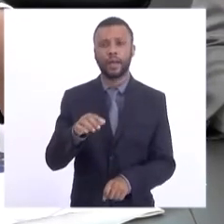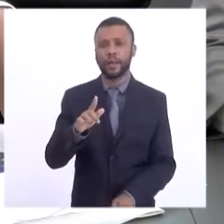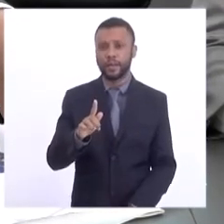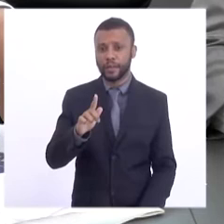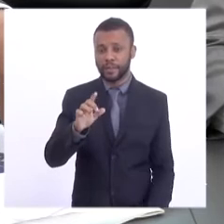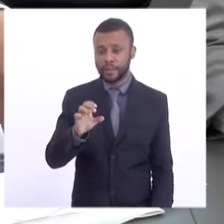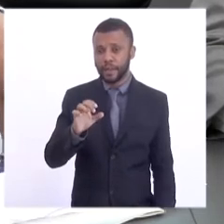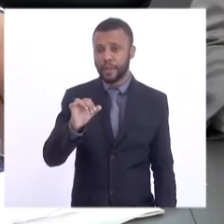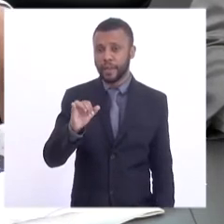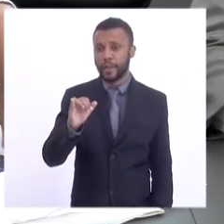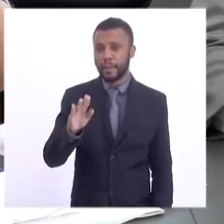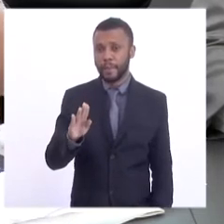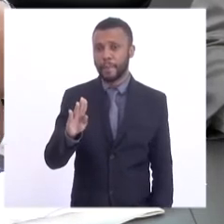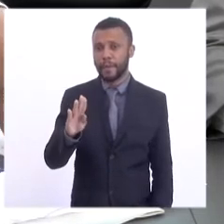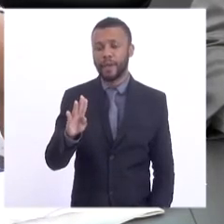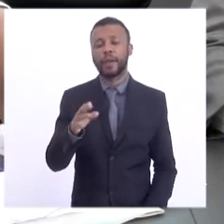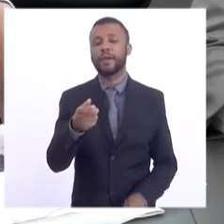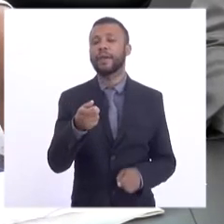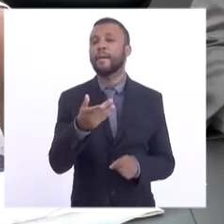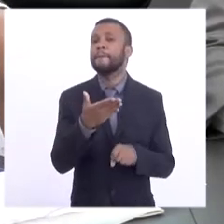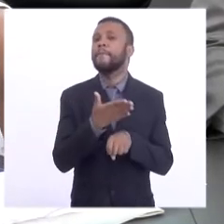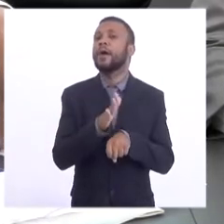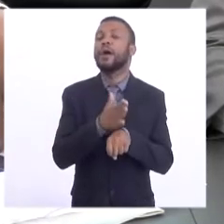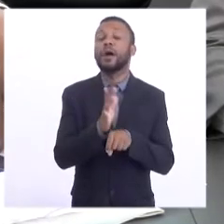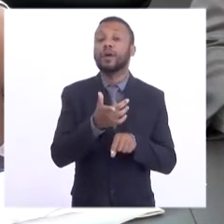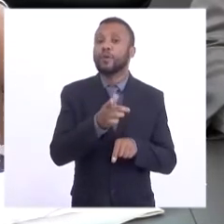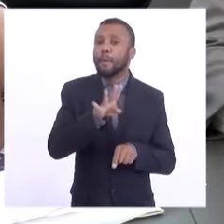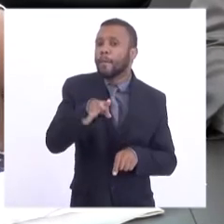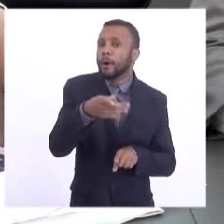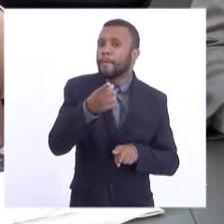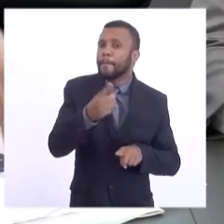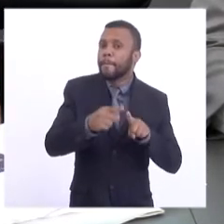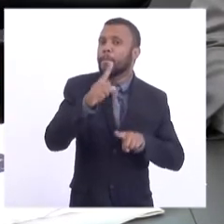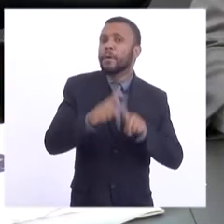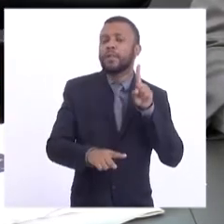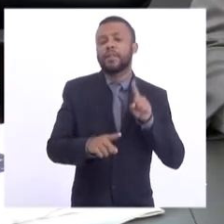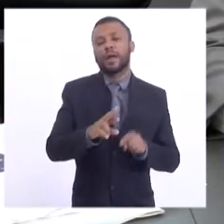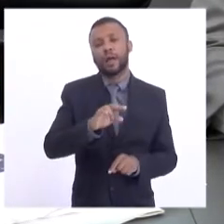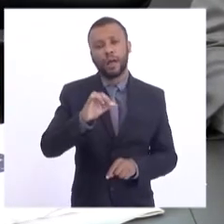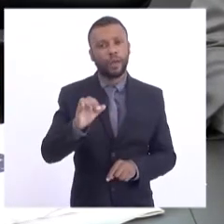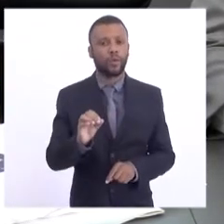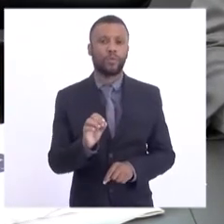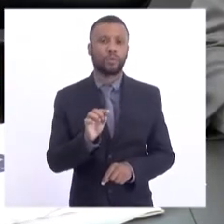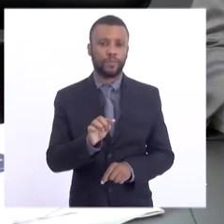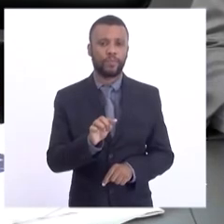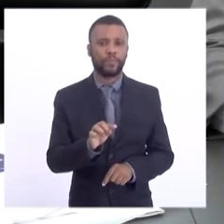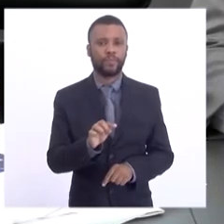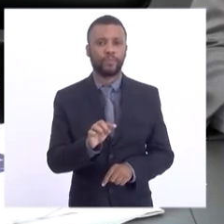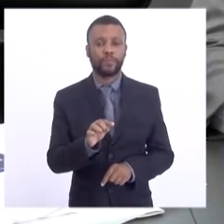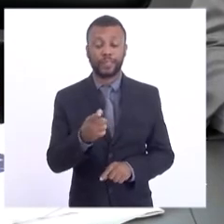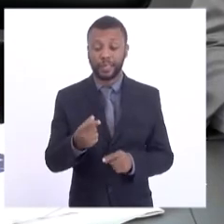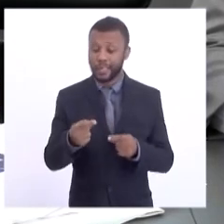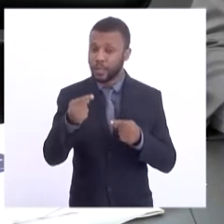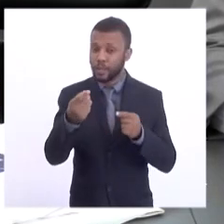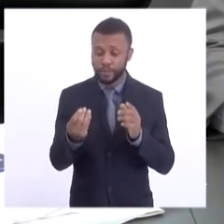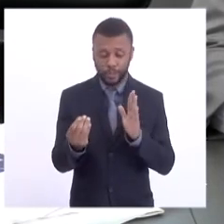faz é tempo existe um fundo que é de Rio é uma agência de fomento que não está dentro do orçamento